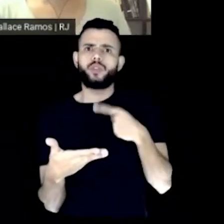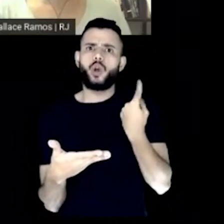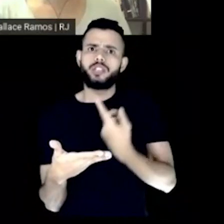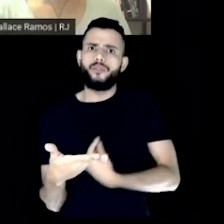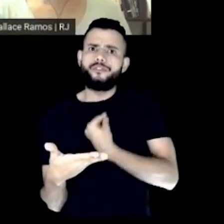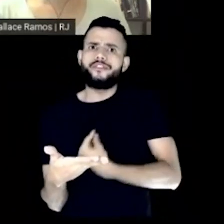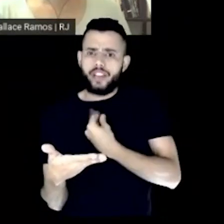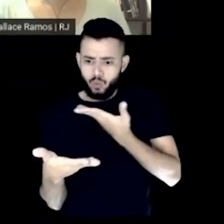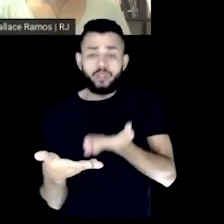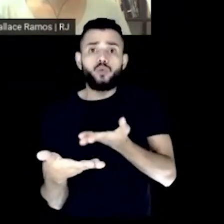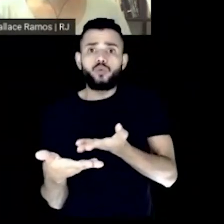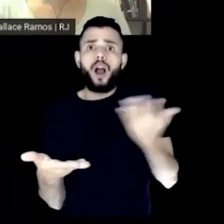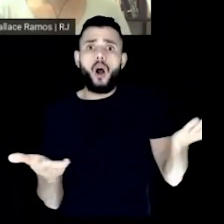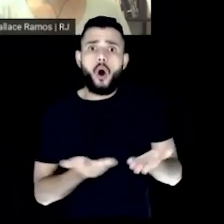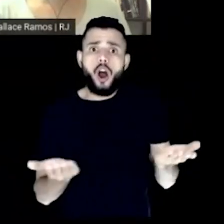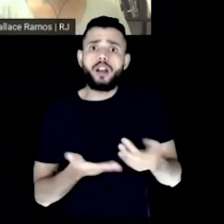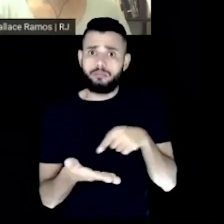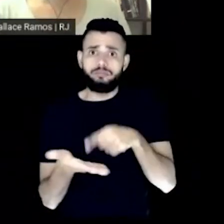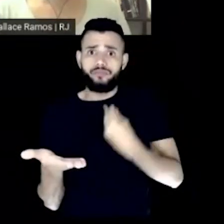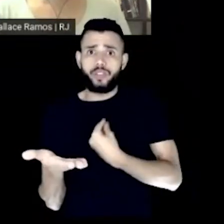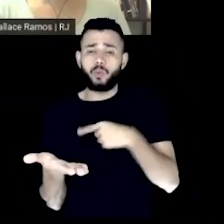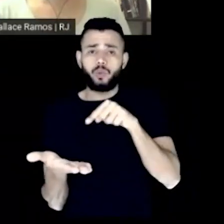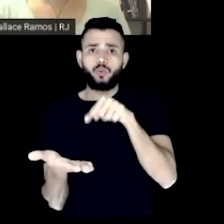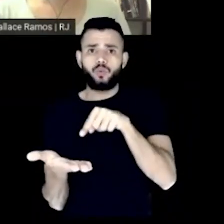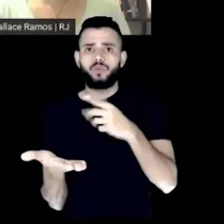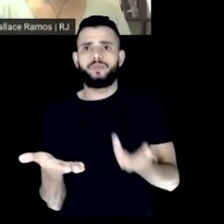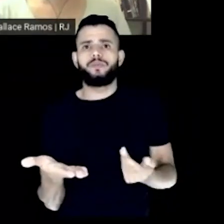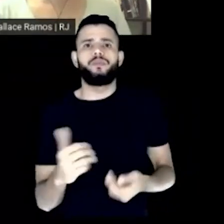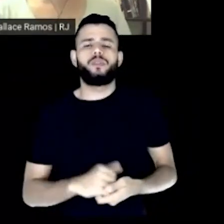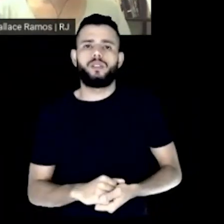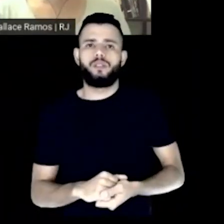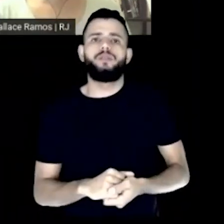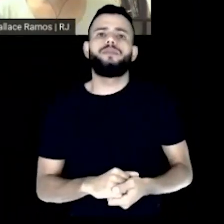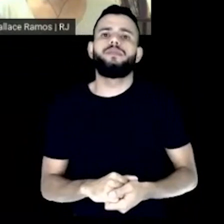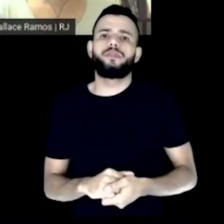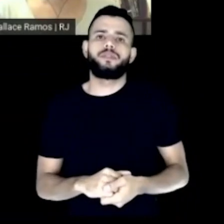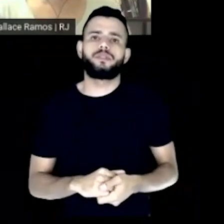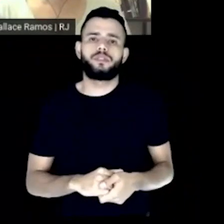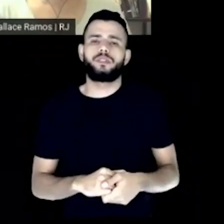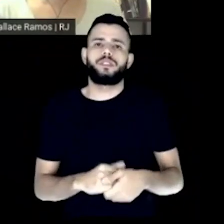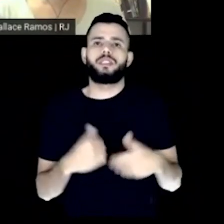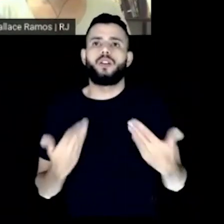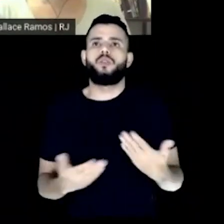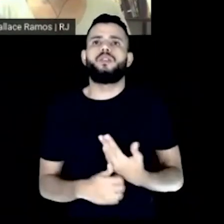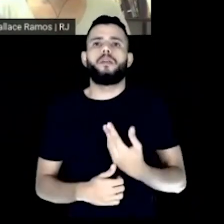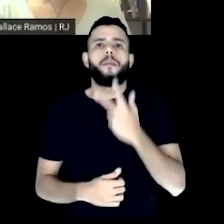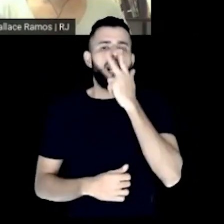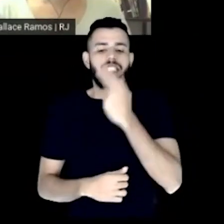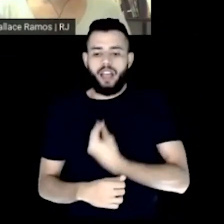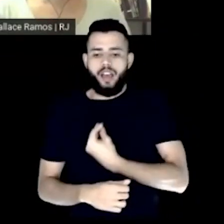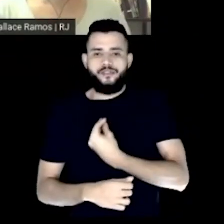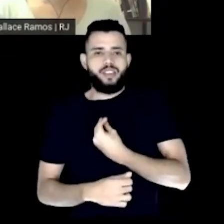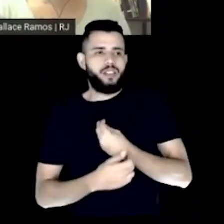aí, estamos vivendo isso agora. Né? Sim, é um daqueles casos famosos que